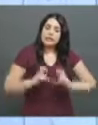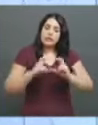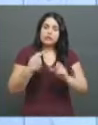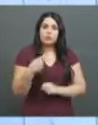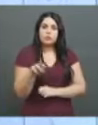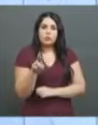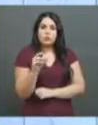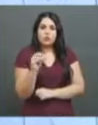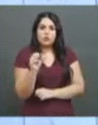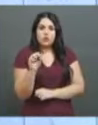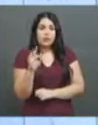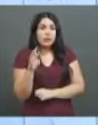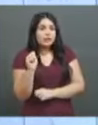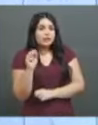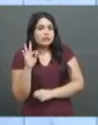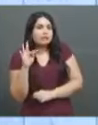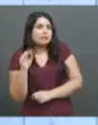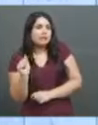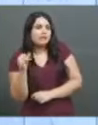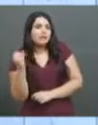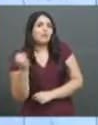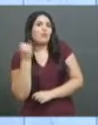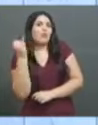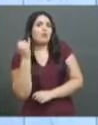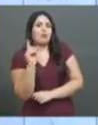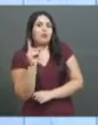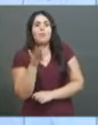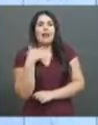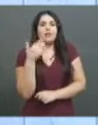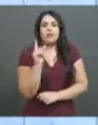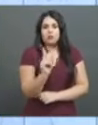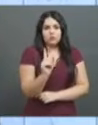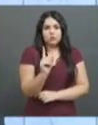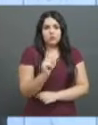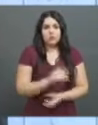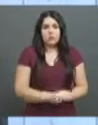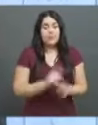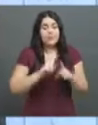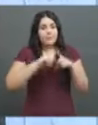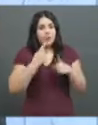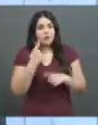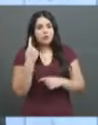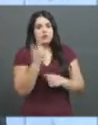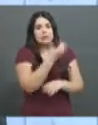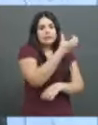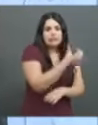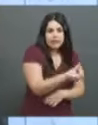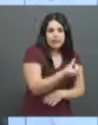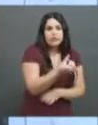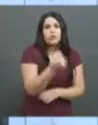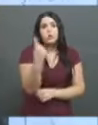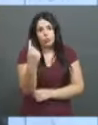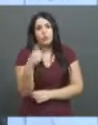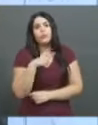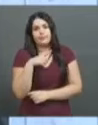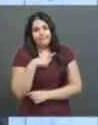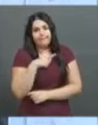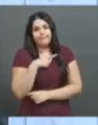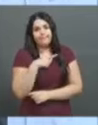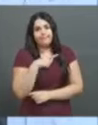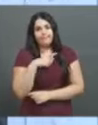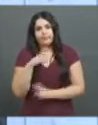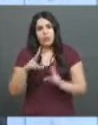próstata que não tem grande importância, que não vai matar o indivíduo. Mas um em cada seis vai ter um câncer